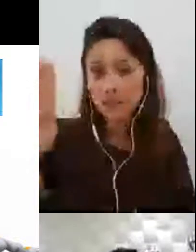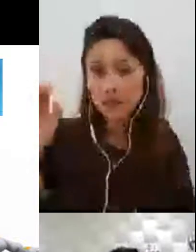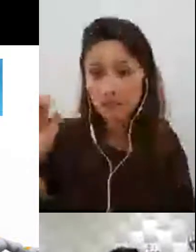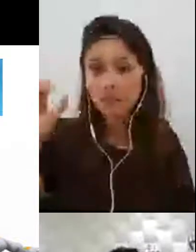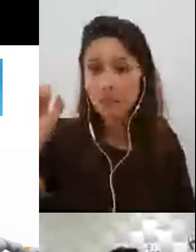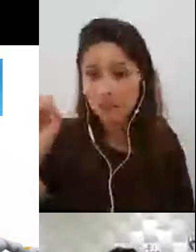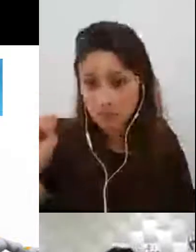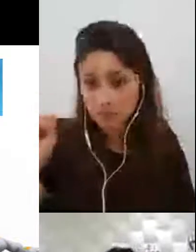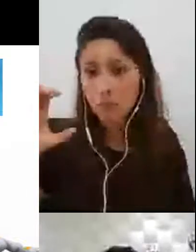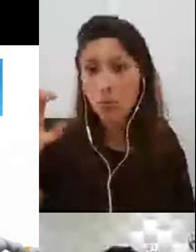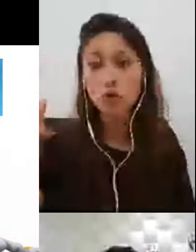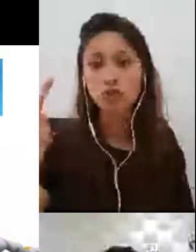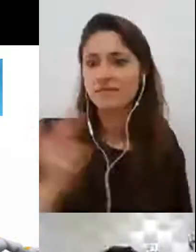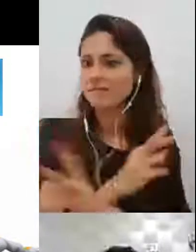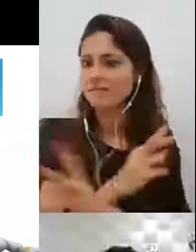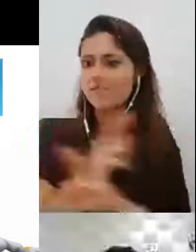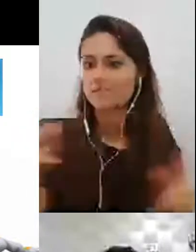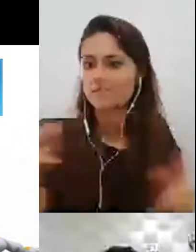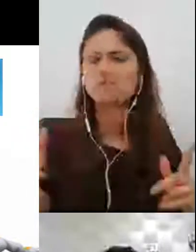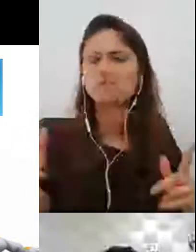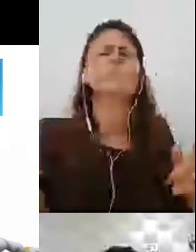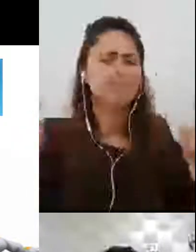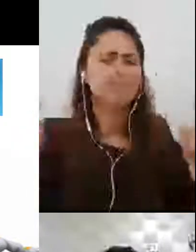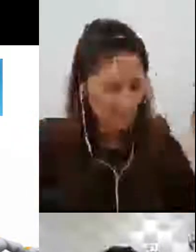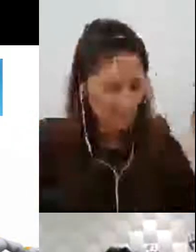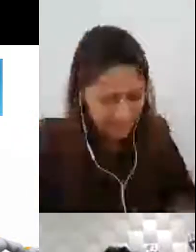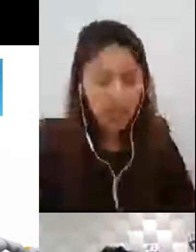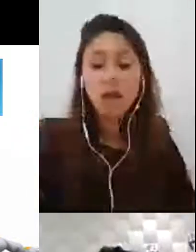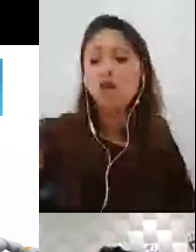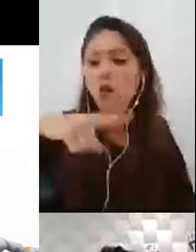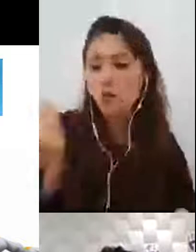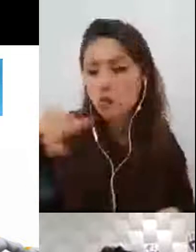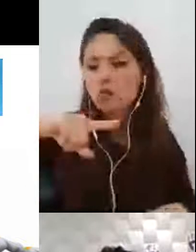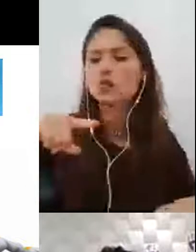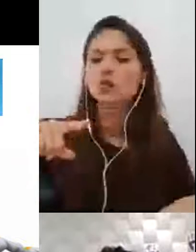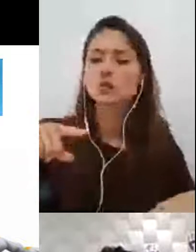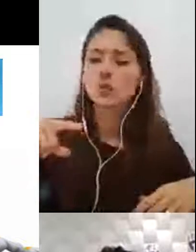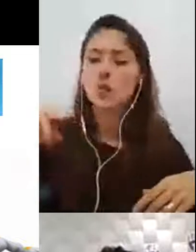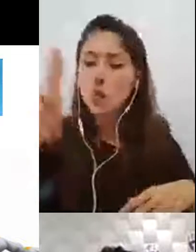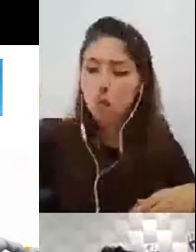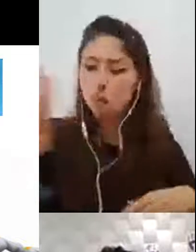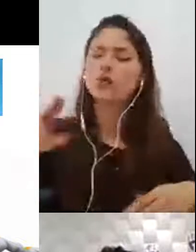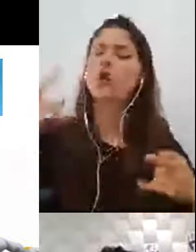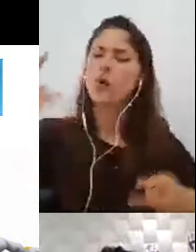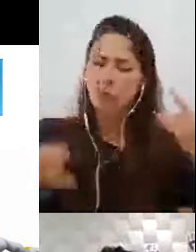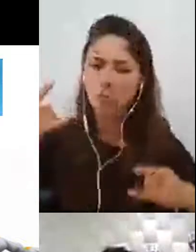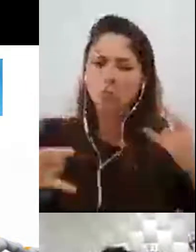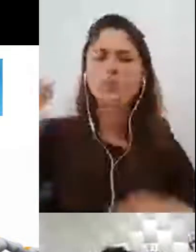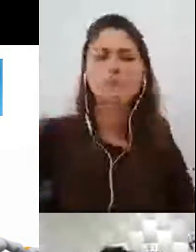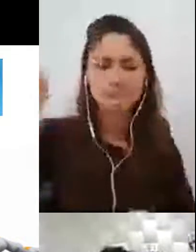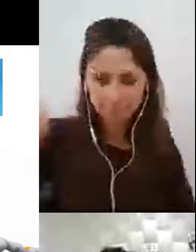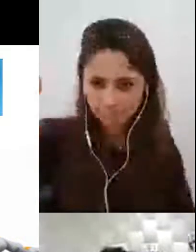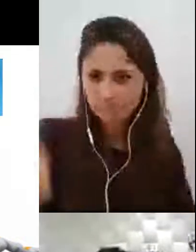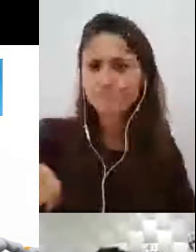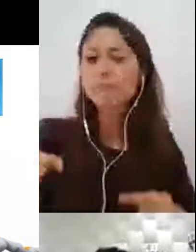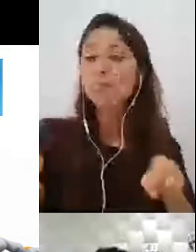nossa necessidade, nós utilizamos robôs continuamente. Por quê? Porque a nossa tecnologia, nós estamos dentro da